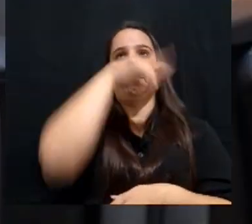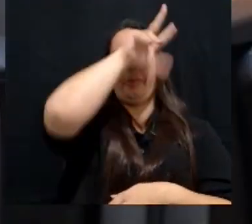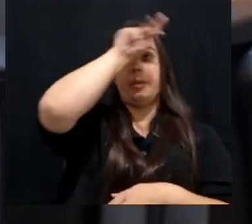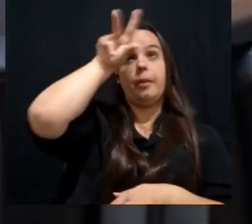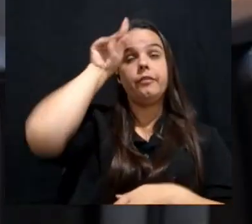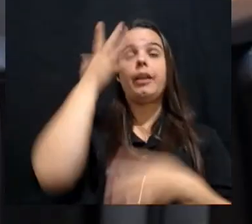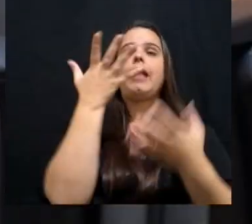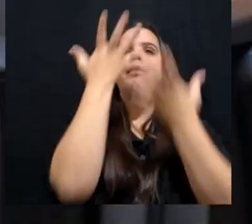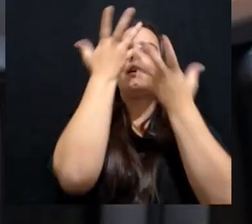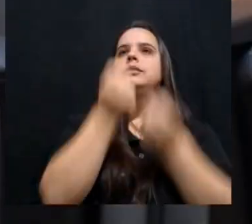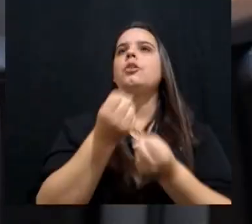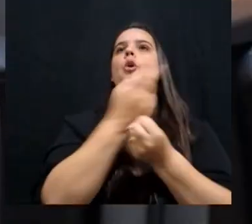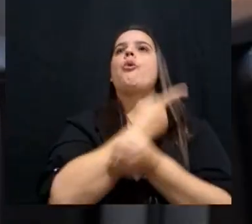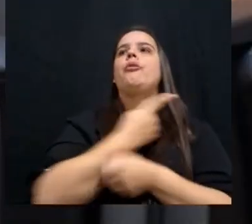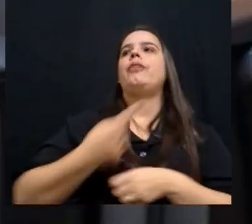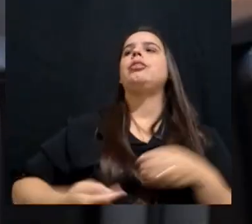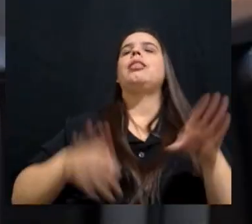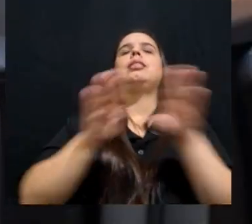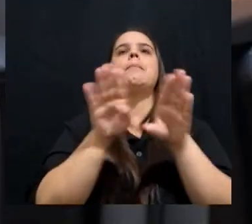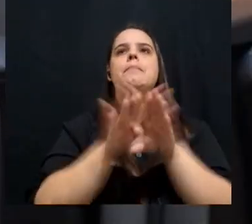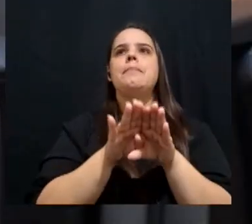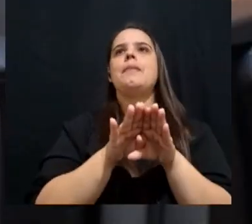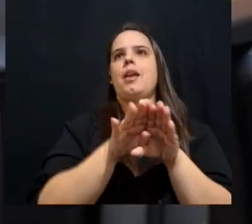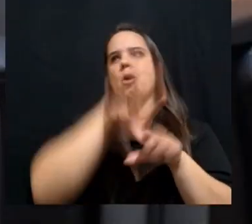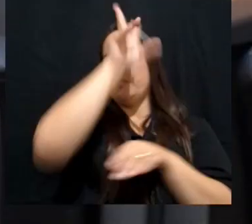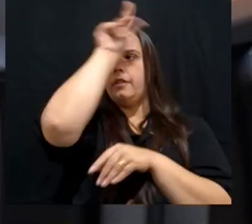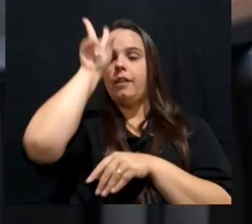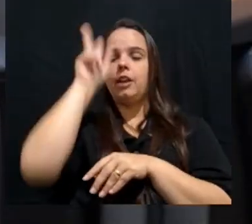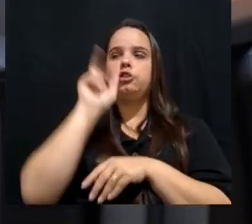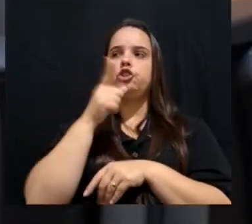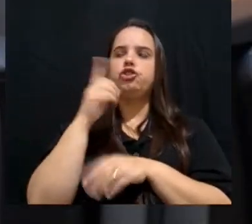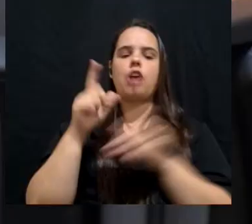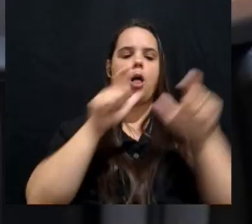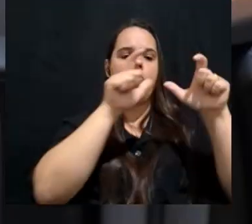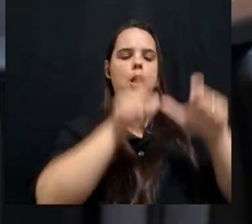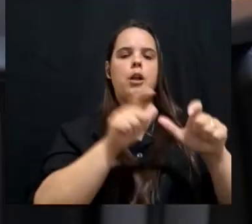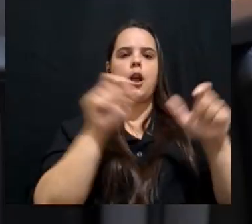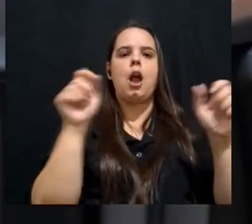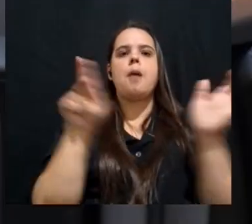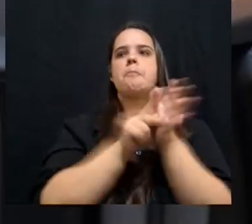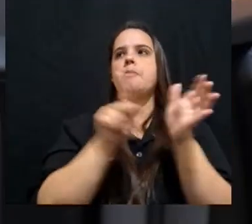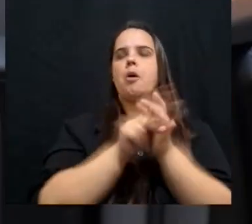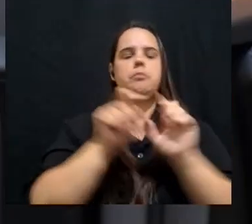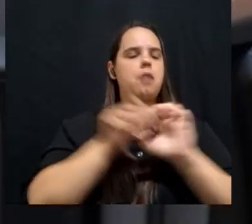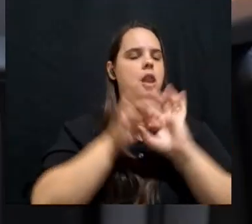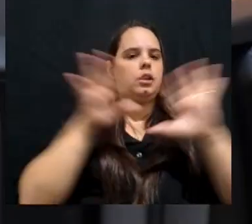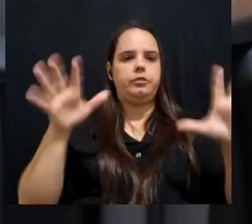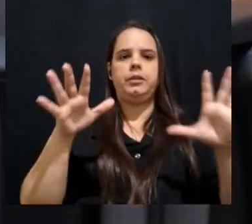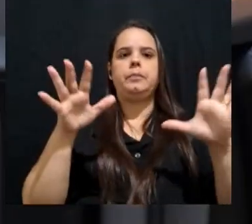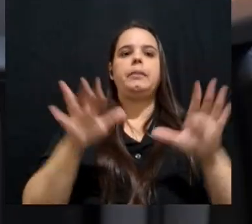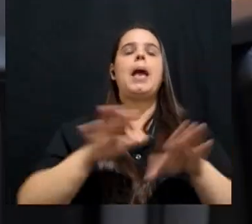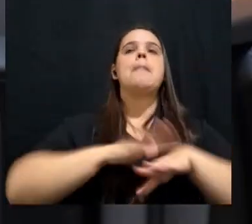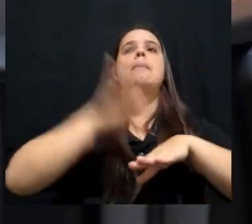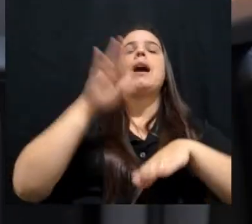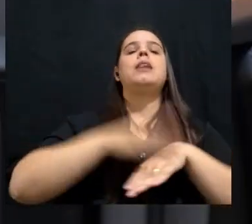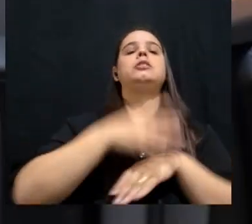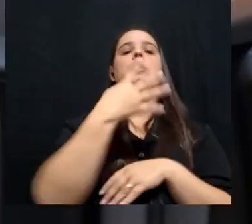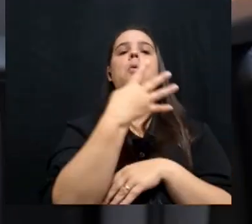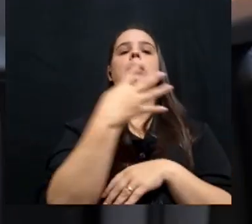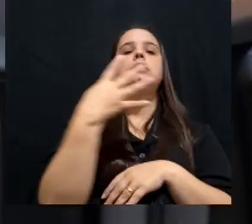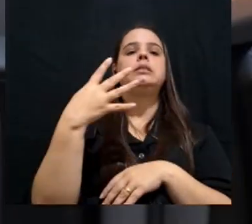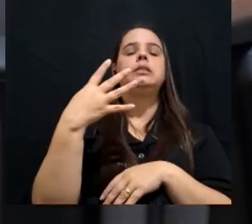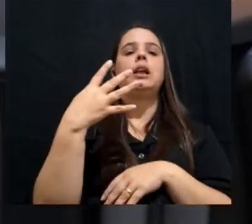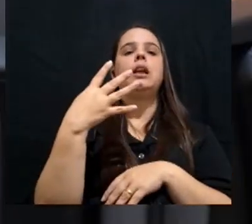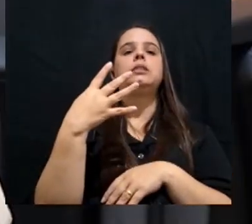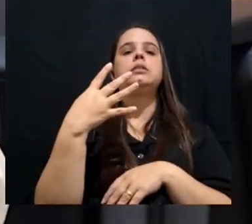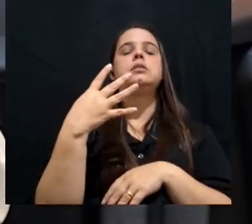o prefeito já doou a área, o governador já assumiu o compromisso de construir, serão mais de 400 leitos. Então, isso também mostra